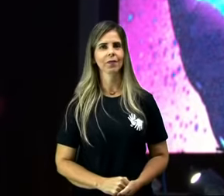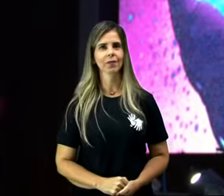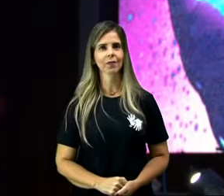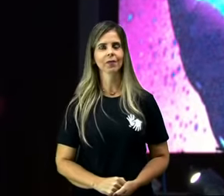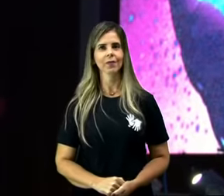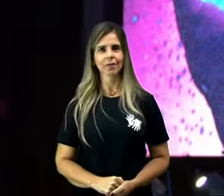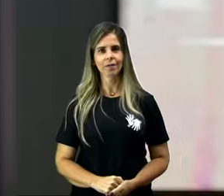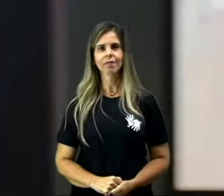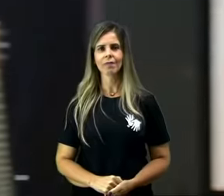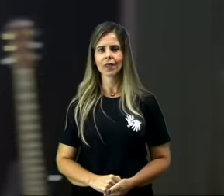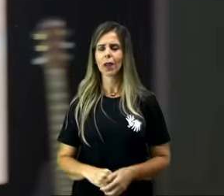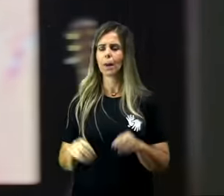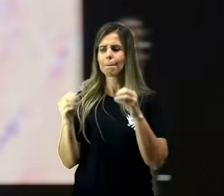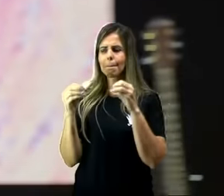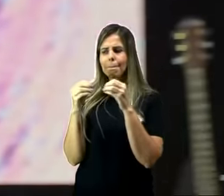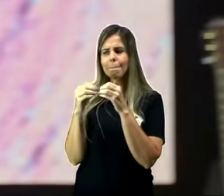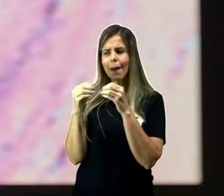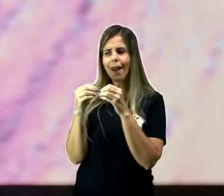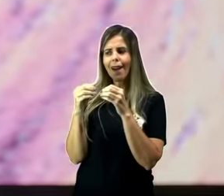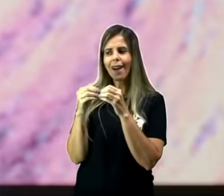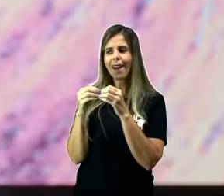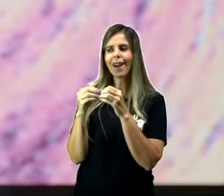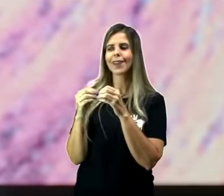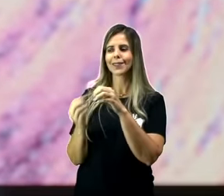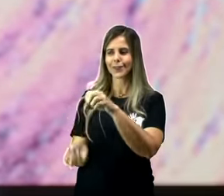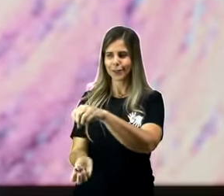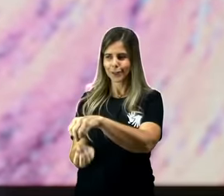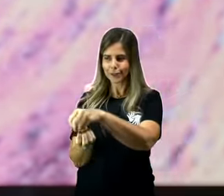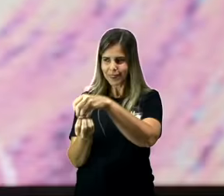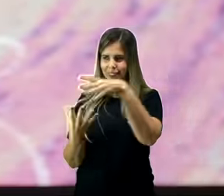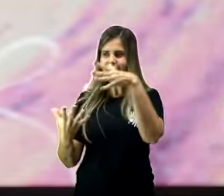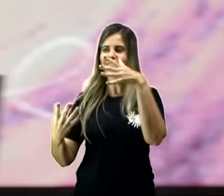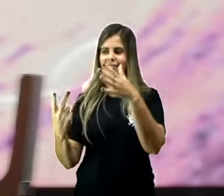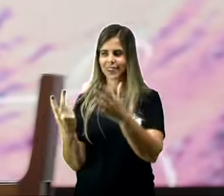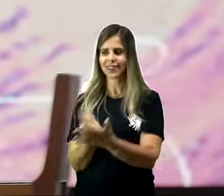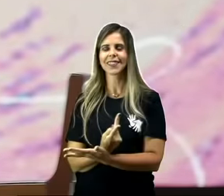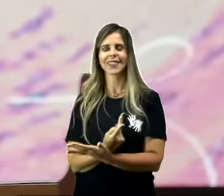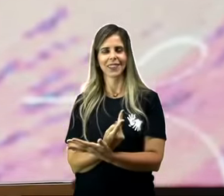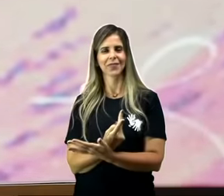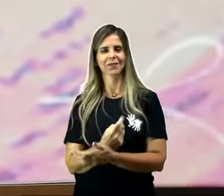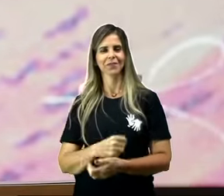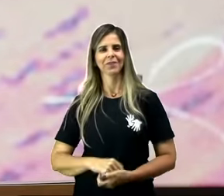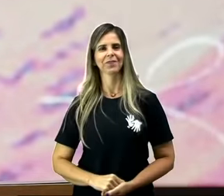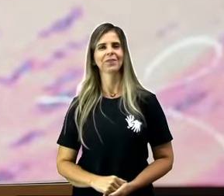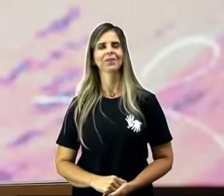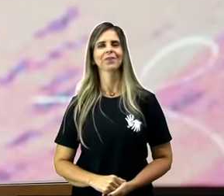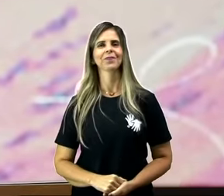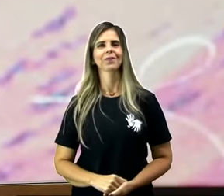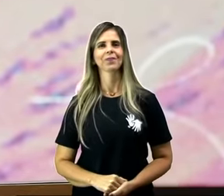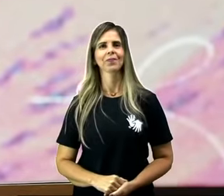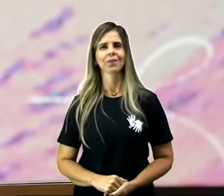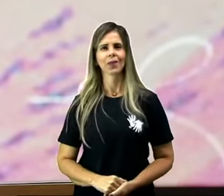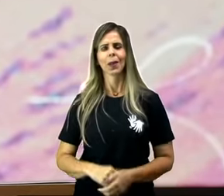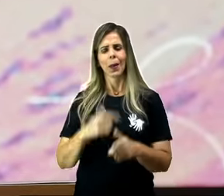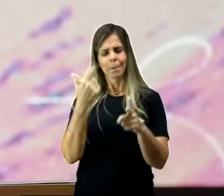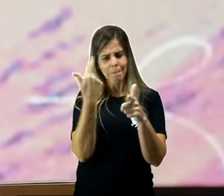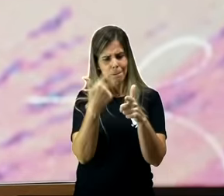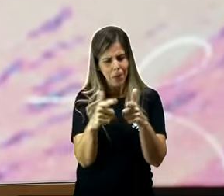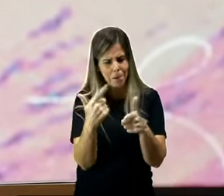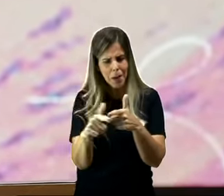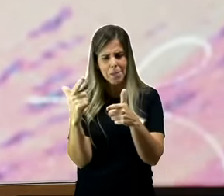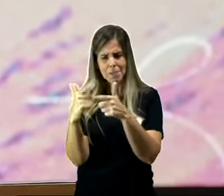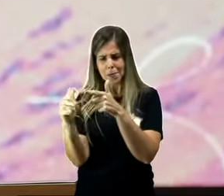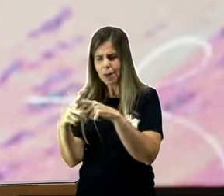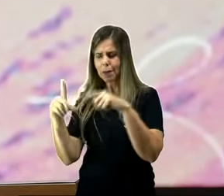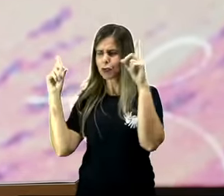Mais perto do destino, mais forte era o vento contrário. Mais perto do destino, mais forte, mais